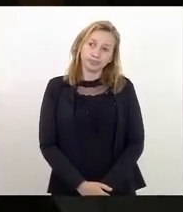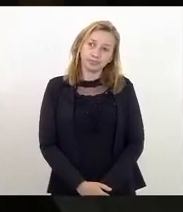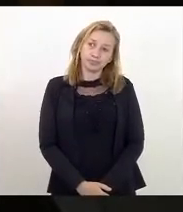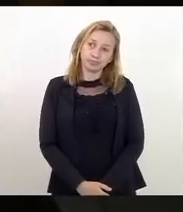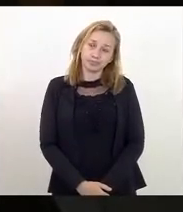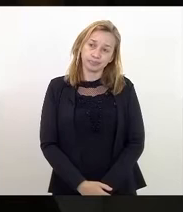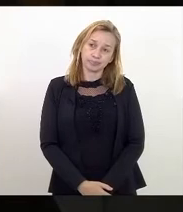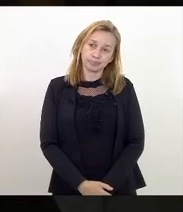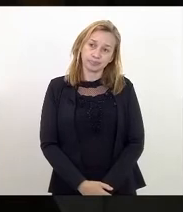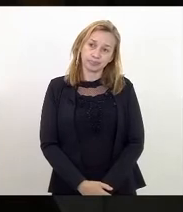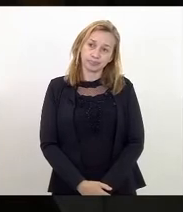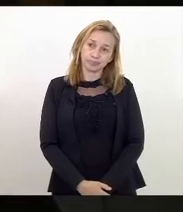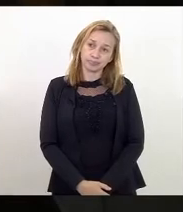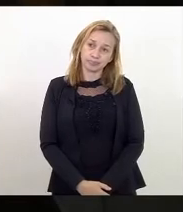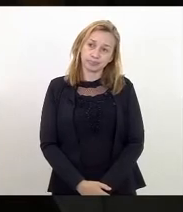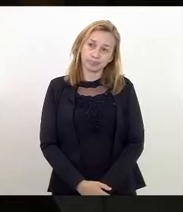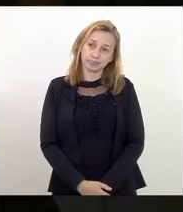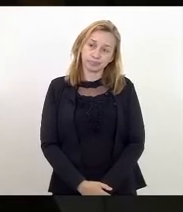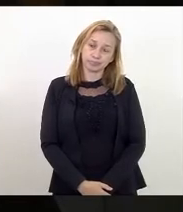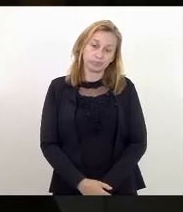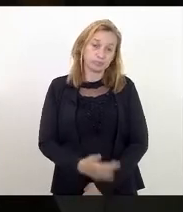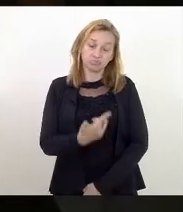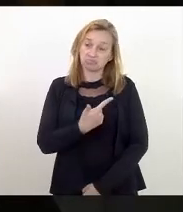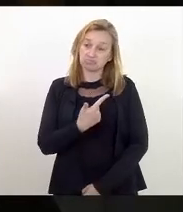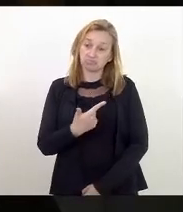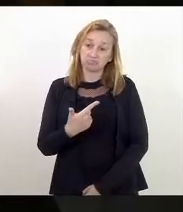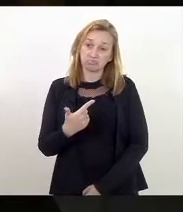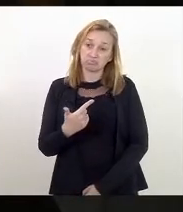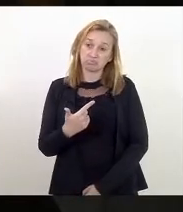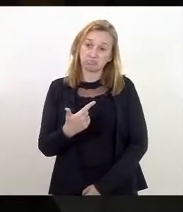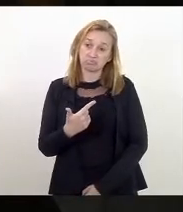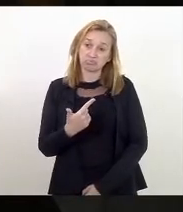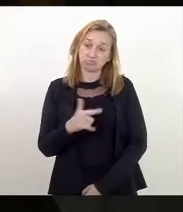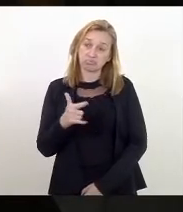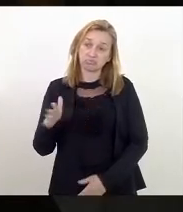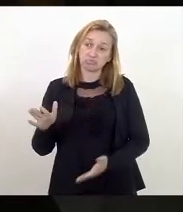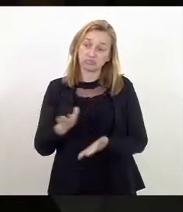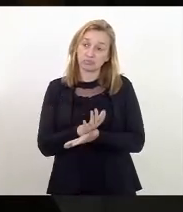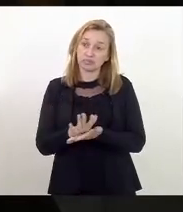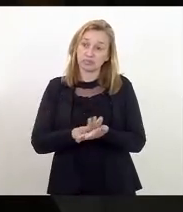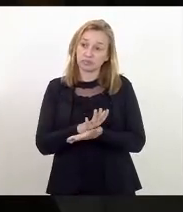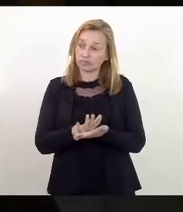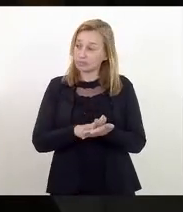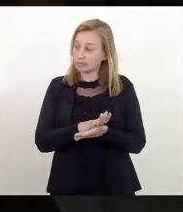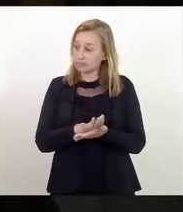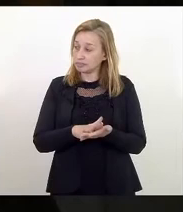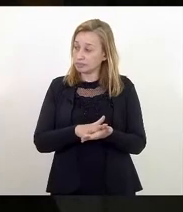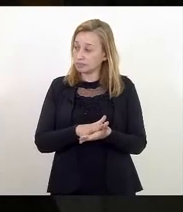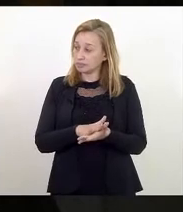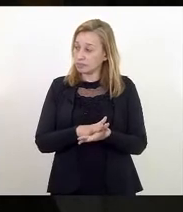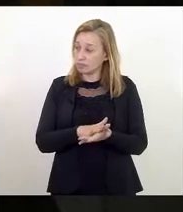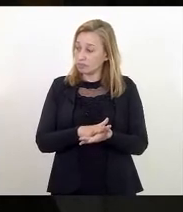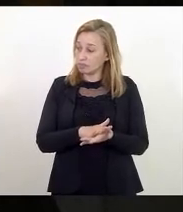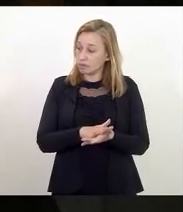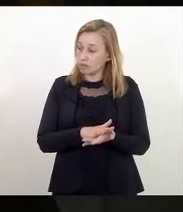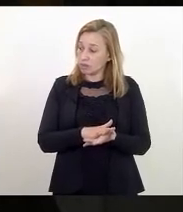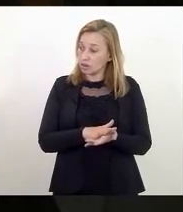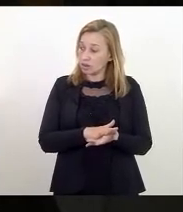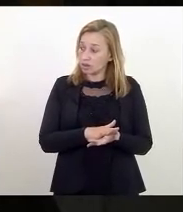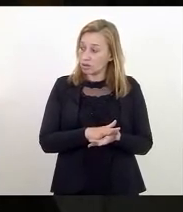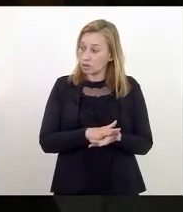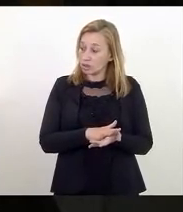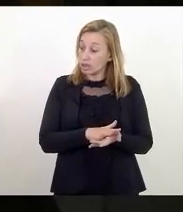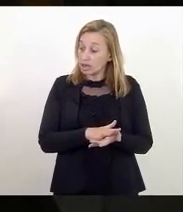Não há nenhuma justificativa para os funcionários,